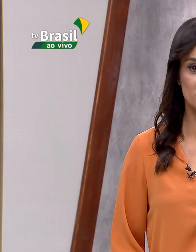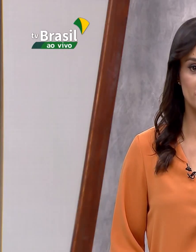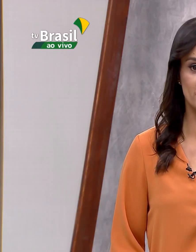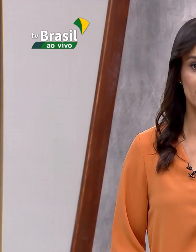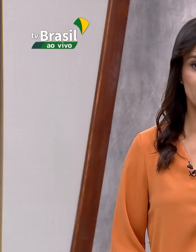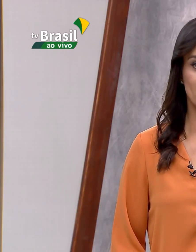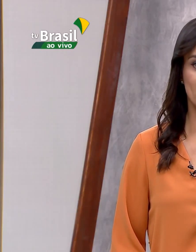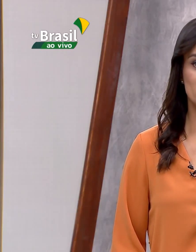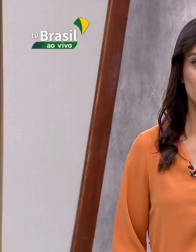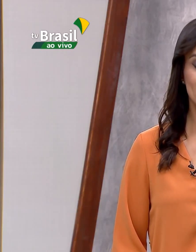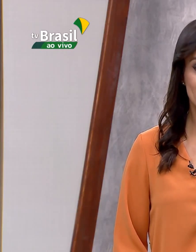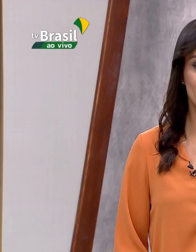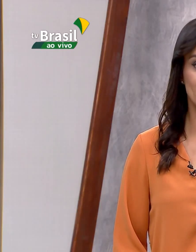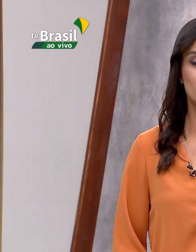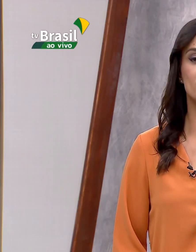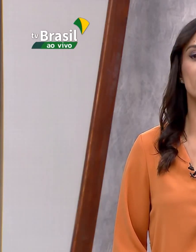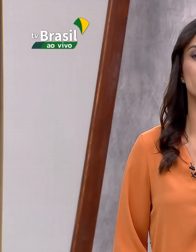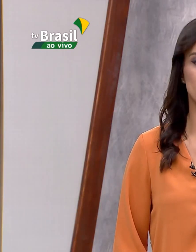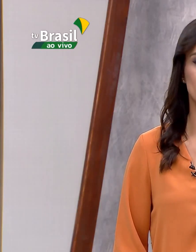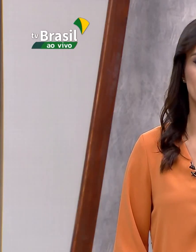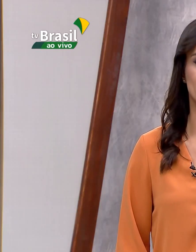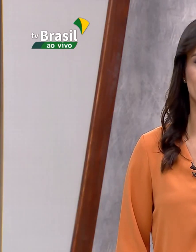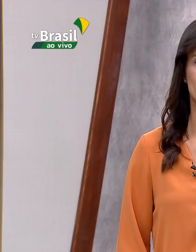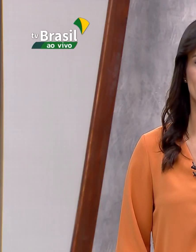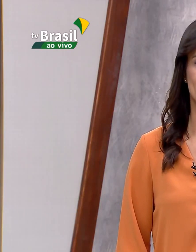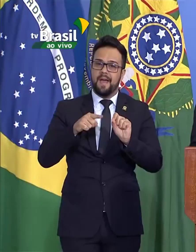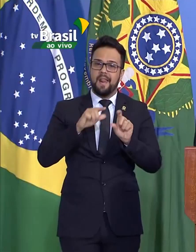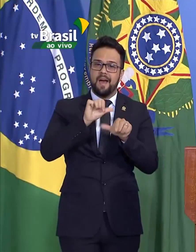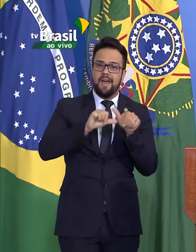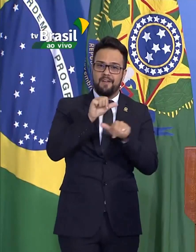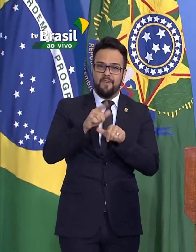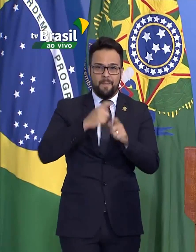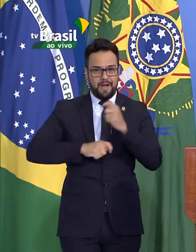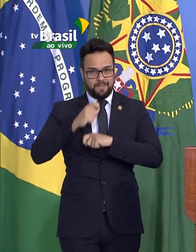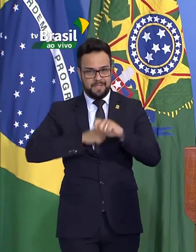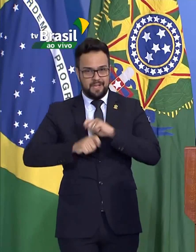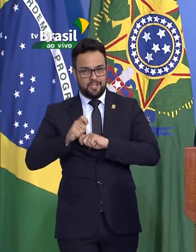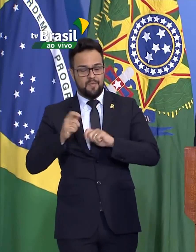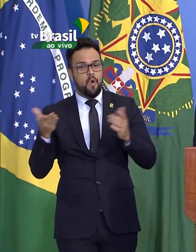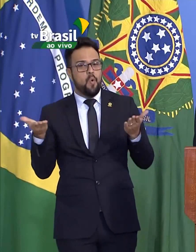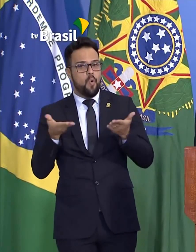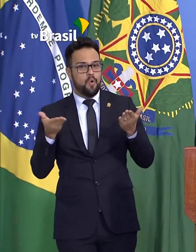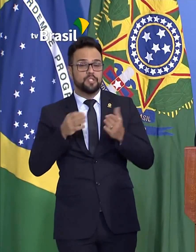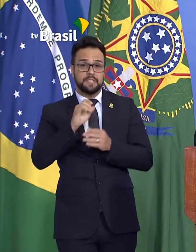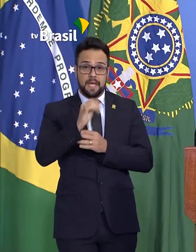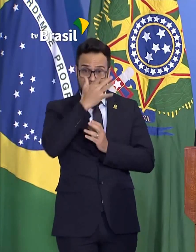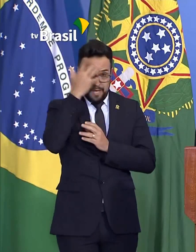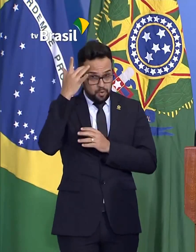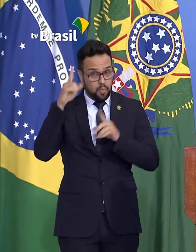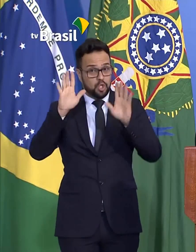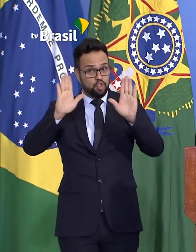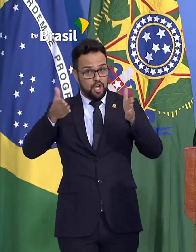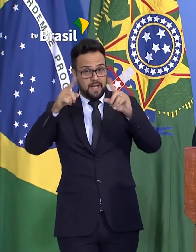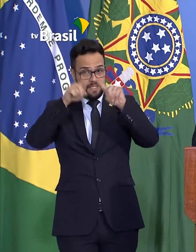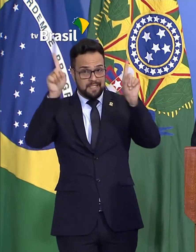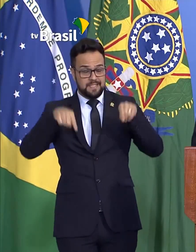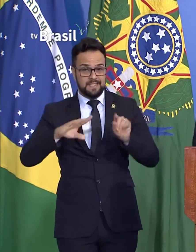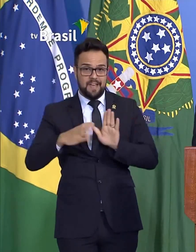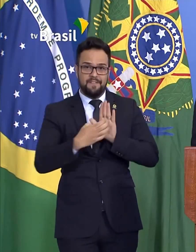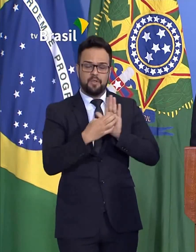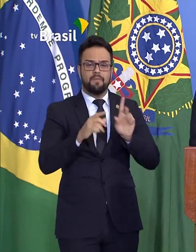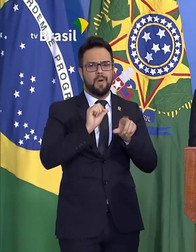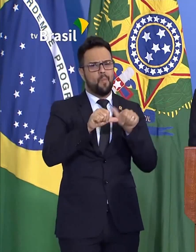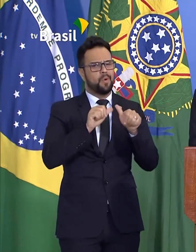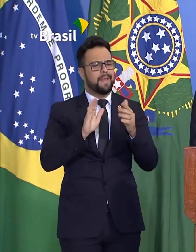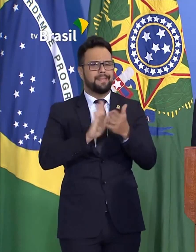administrativa para quem já está no serviço público. Quem já é servidor, nada será